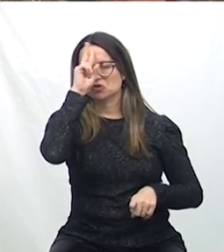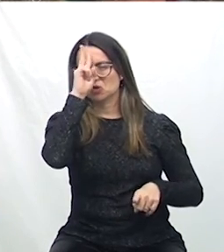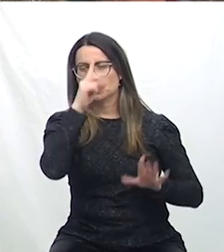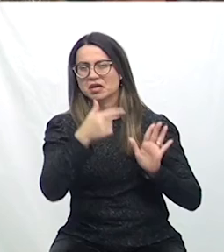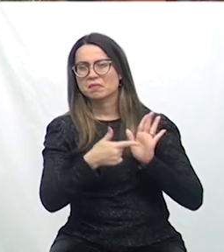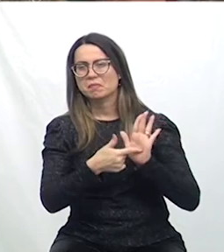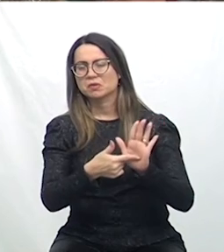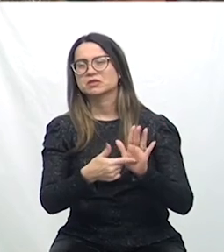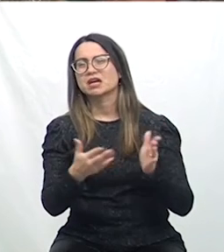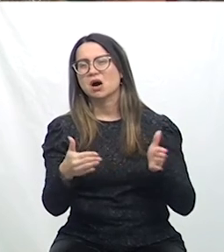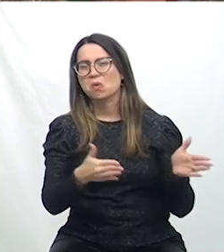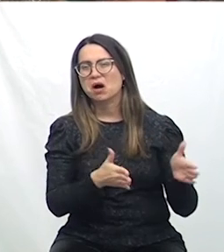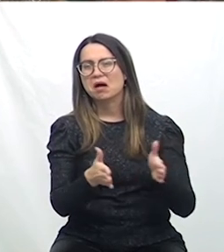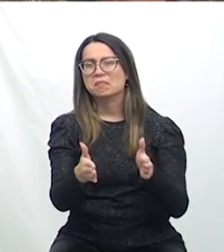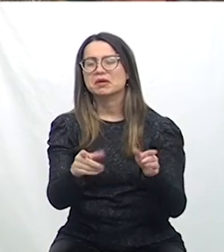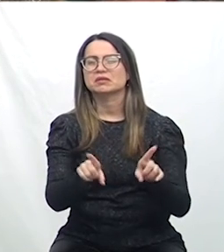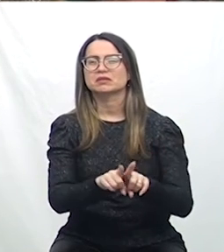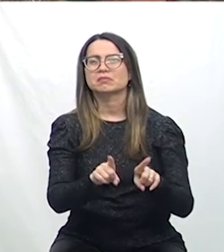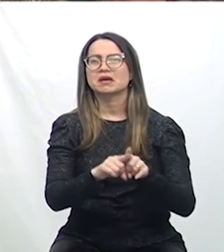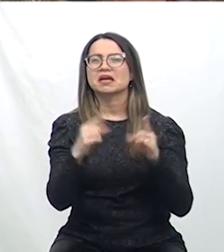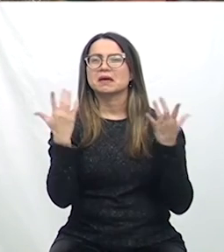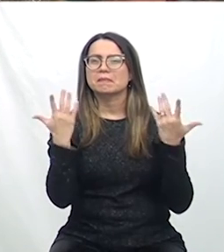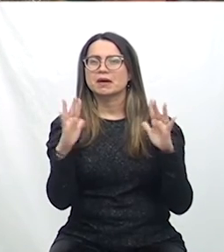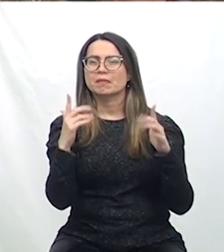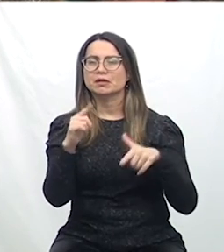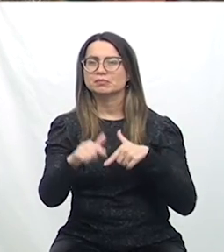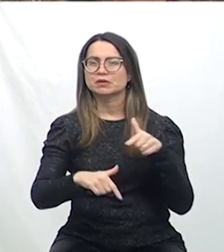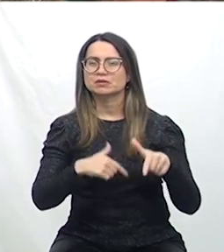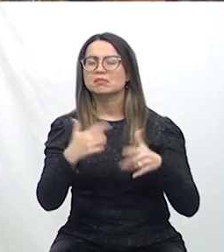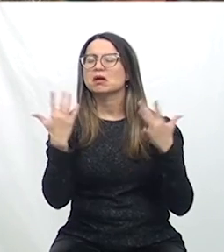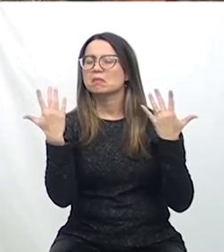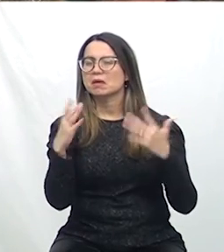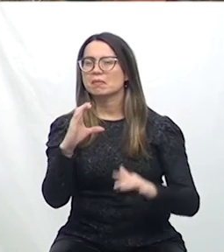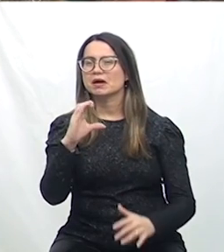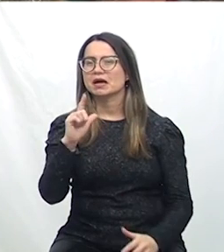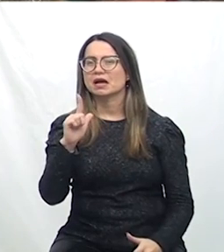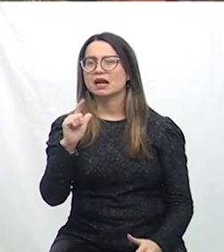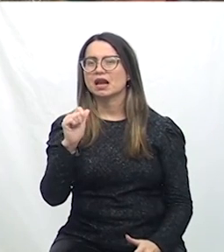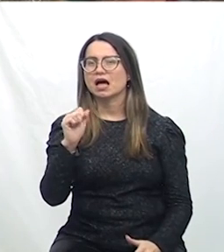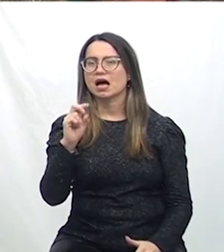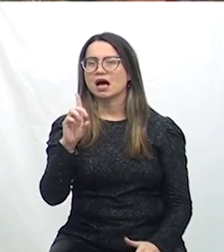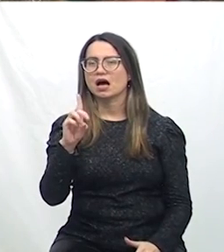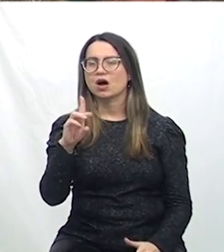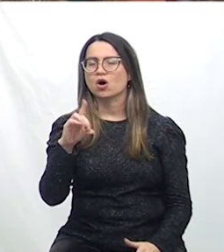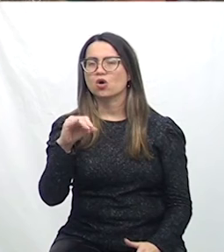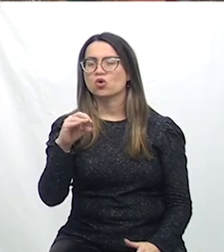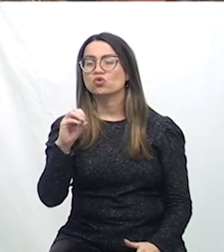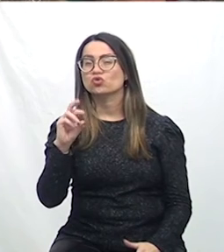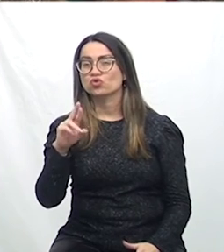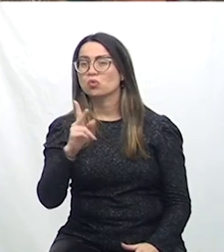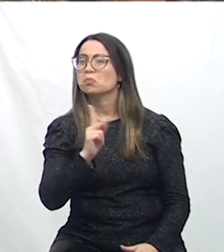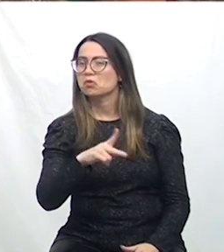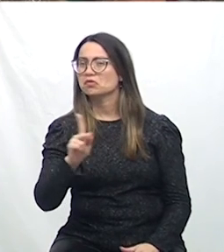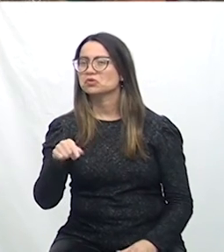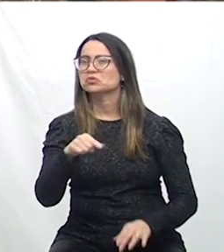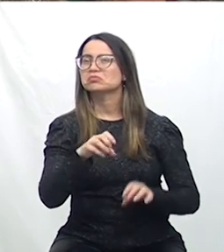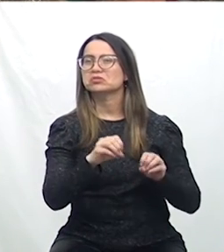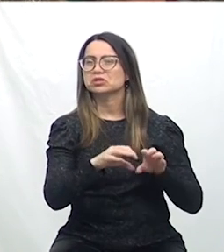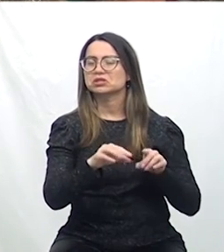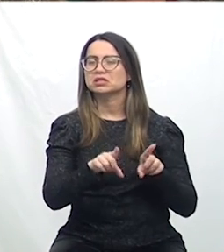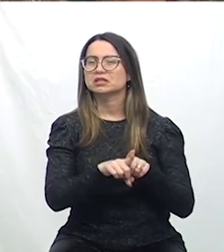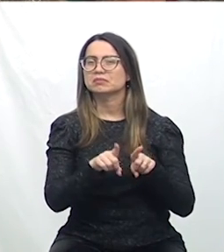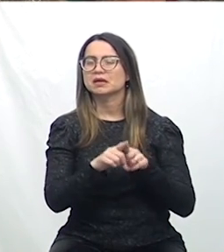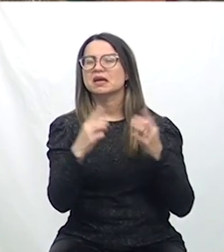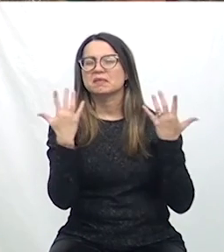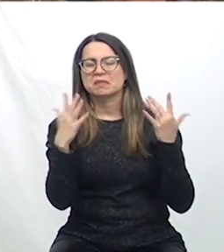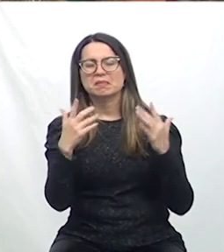caminho. Parabéns pelo trabalho desenvolvido, parabéns Claudionor pelo trabalho desenvolvido junto ao xadrez criciumense também,